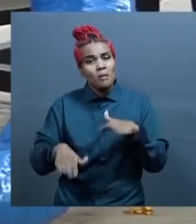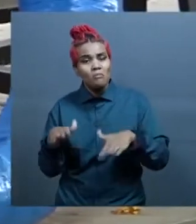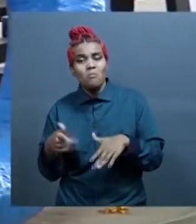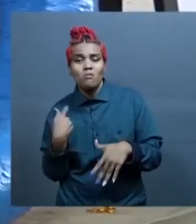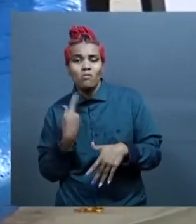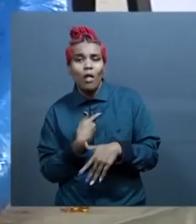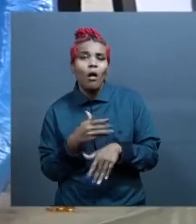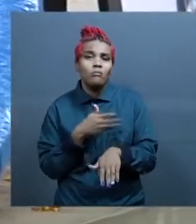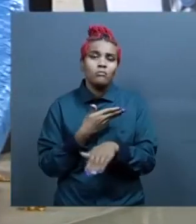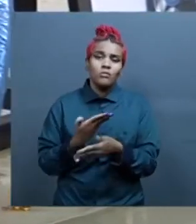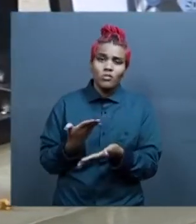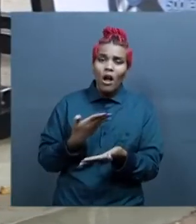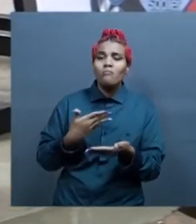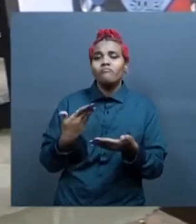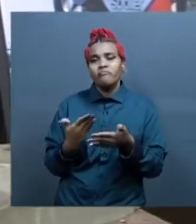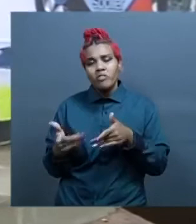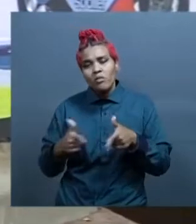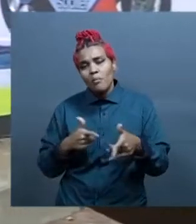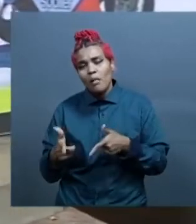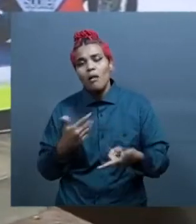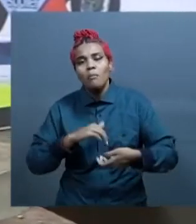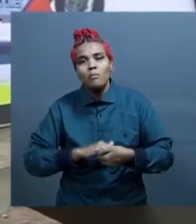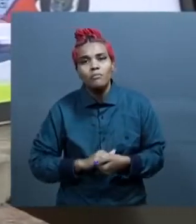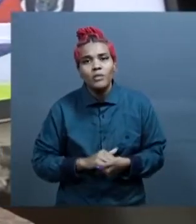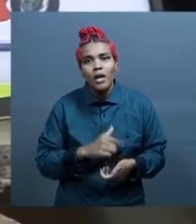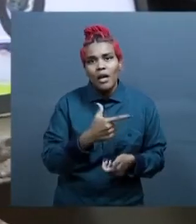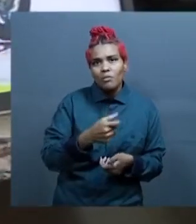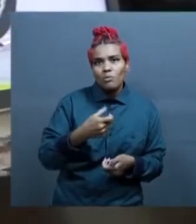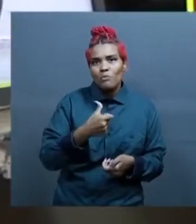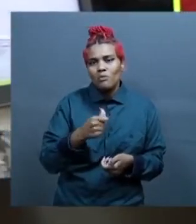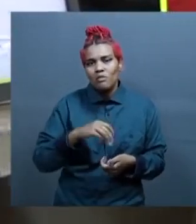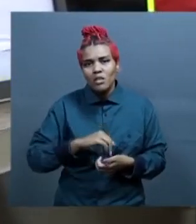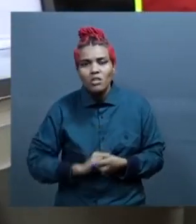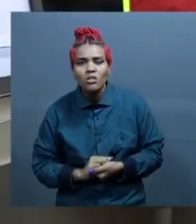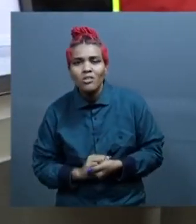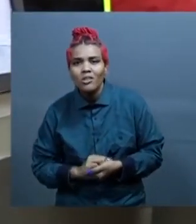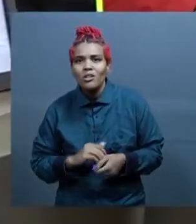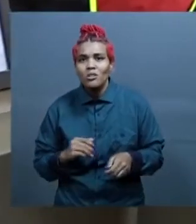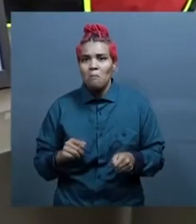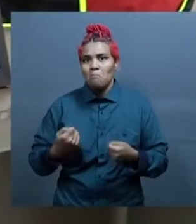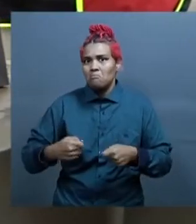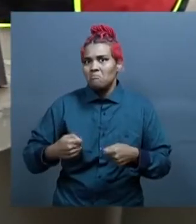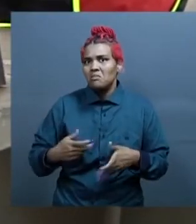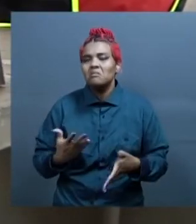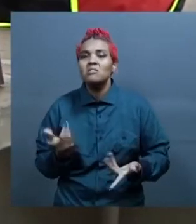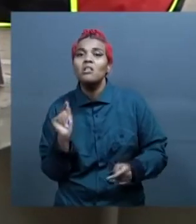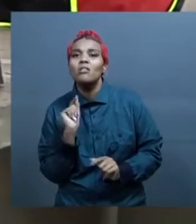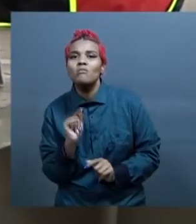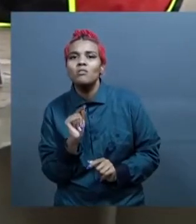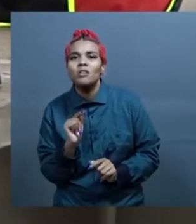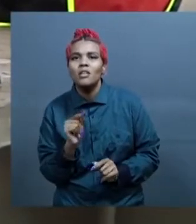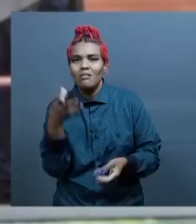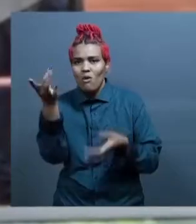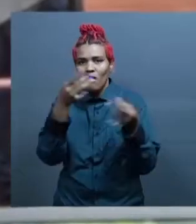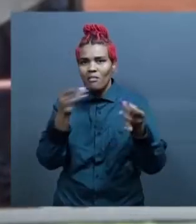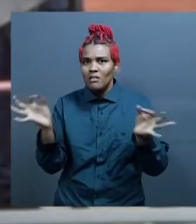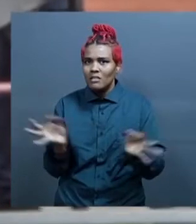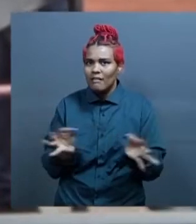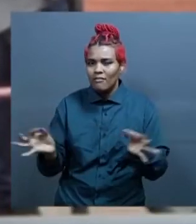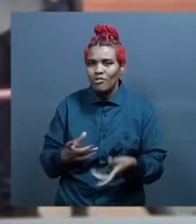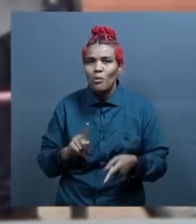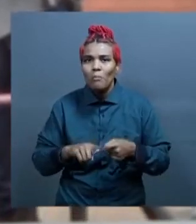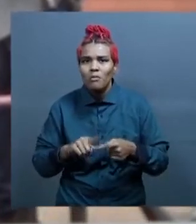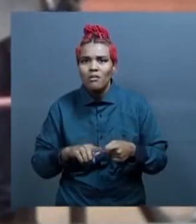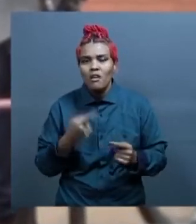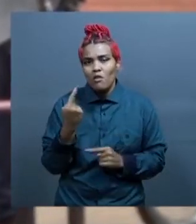equipe tem que estar com a moto pronta pois o veículo vai embarcar para a espanha no circuito moto gp mas além